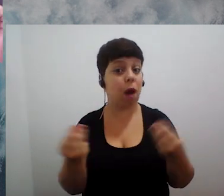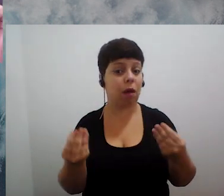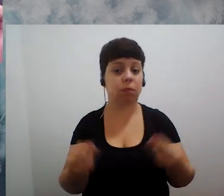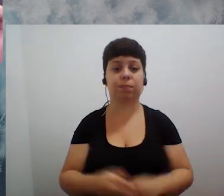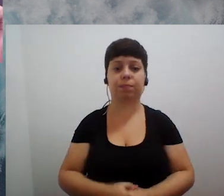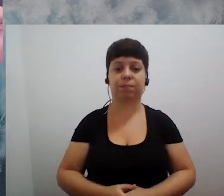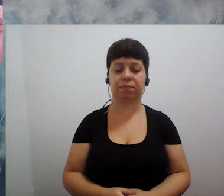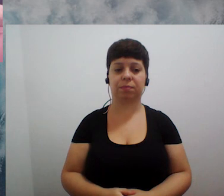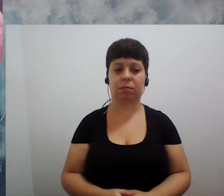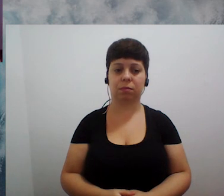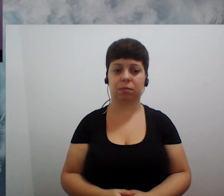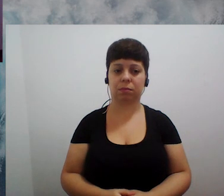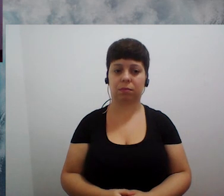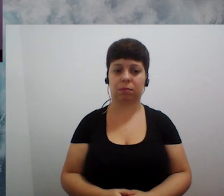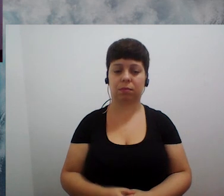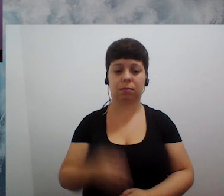mar.